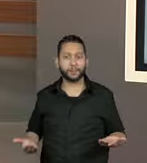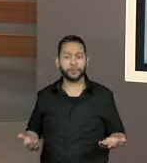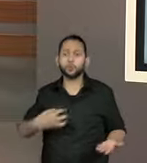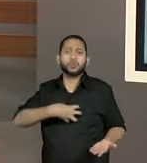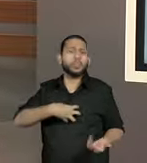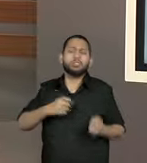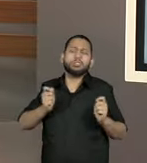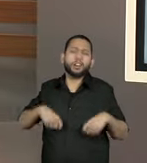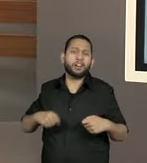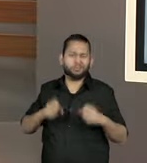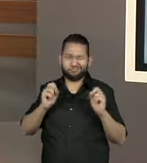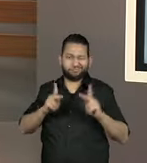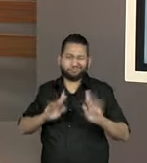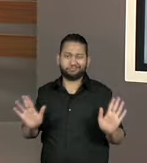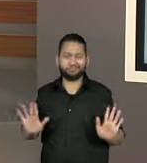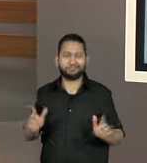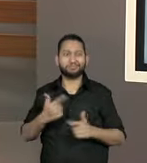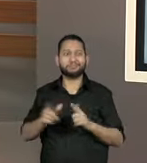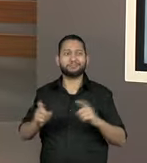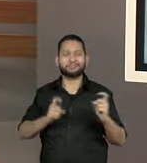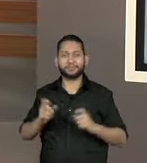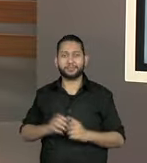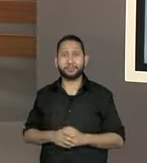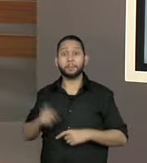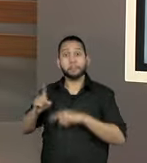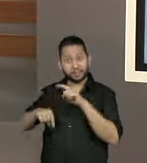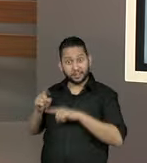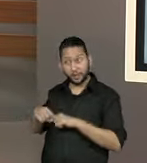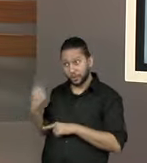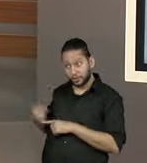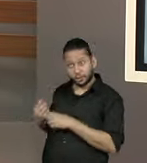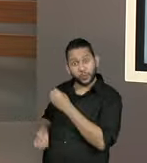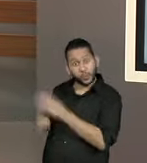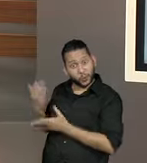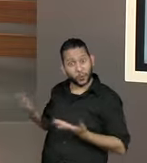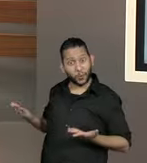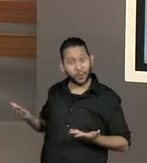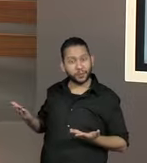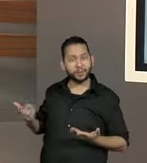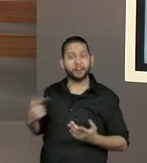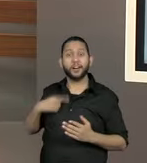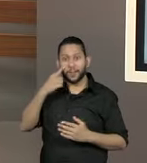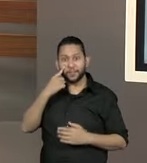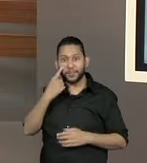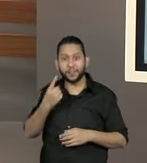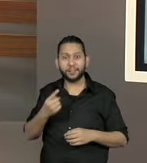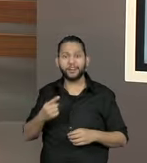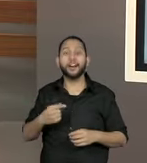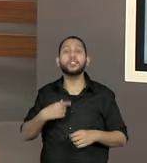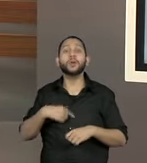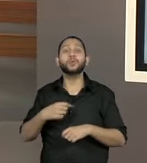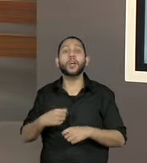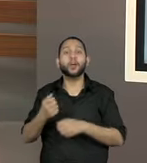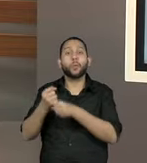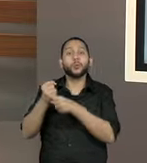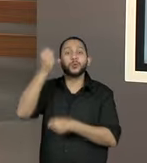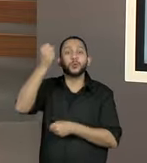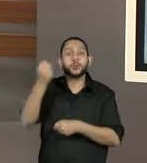do jeito que dá, certo? Muitos materiais foi a gente mesmo que produziu, como o moinho de vento, que foi com um